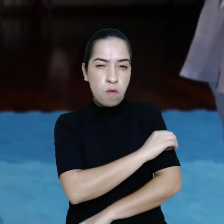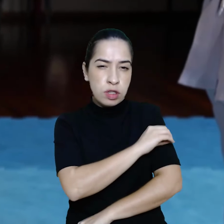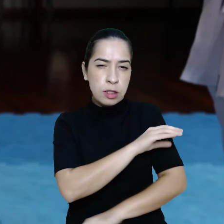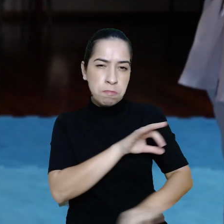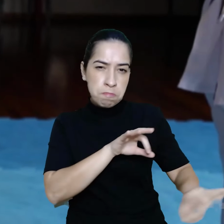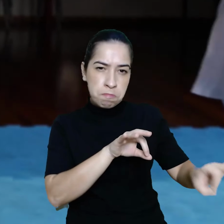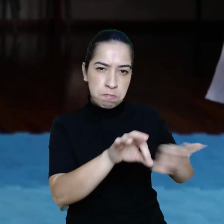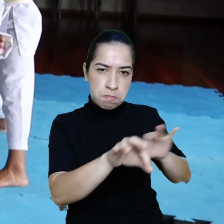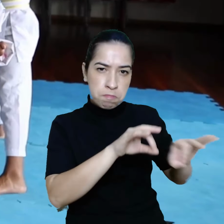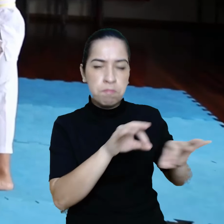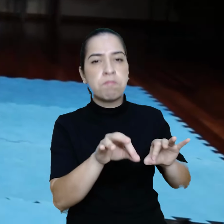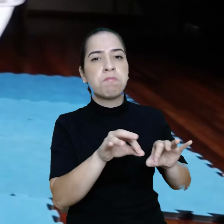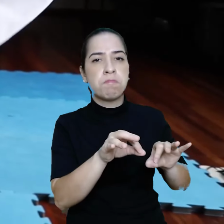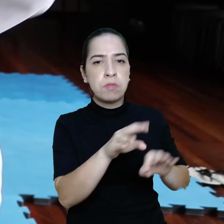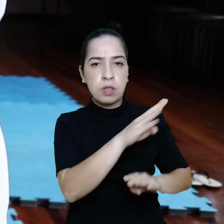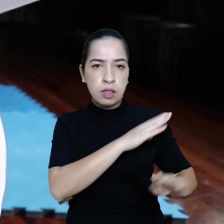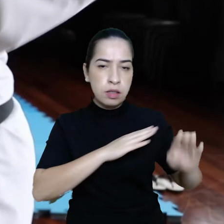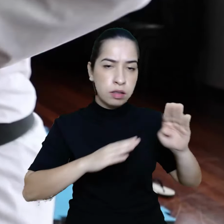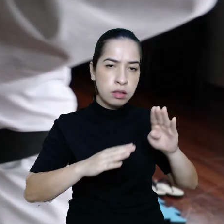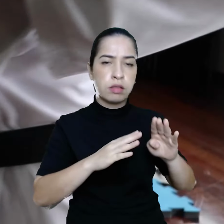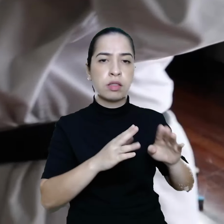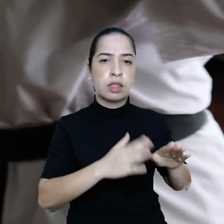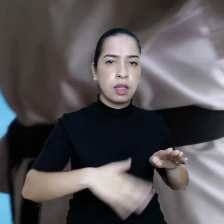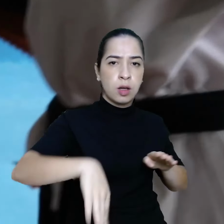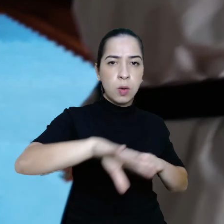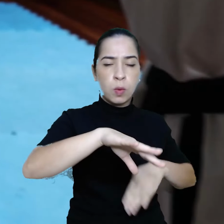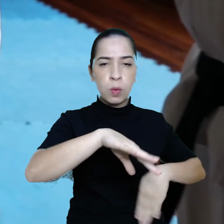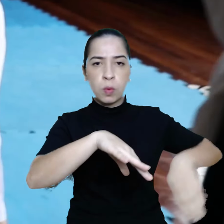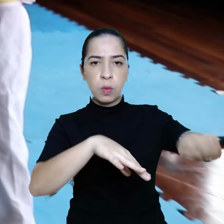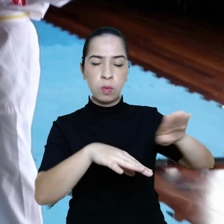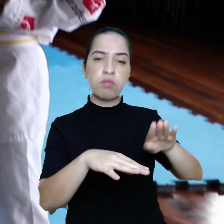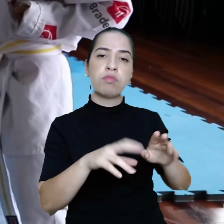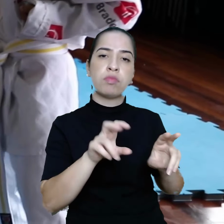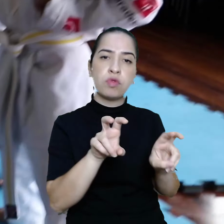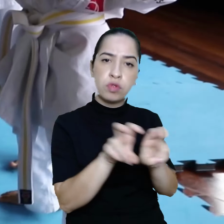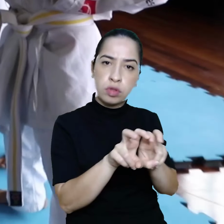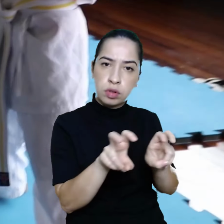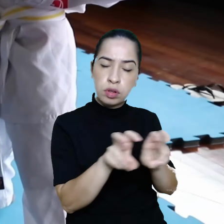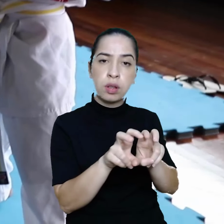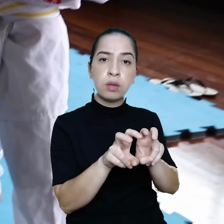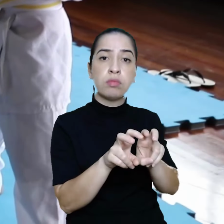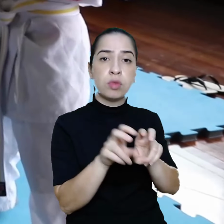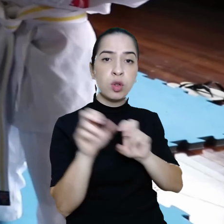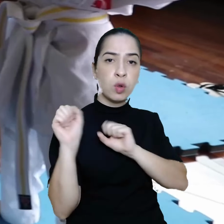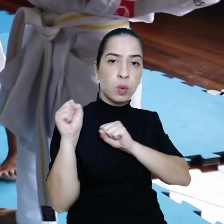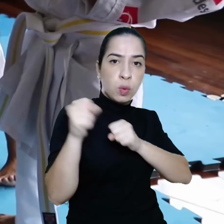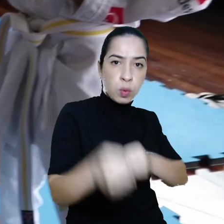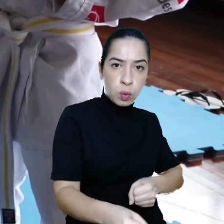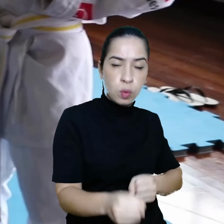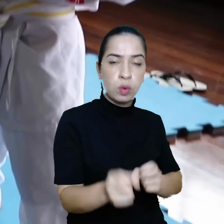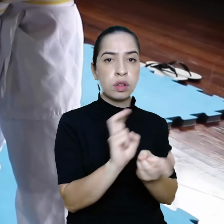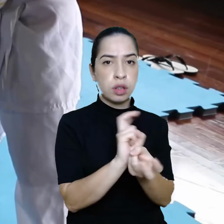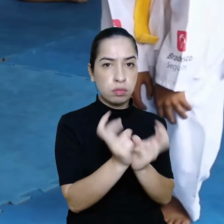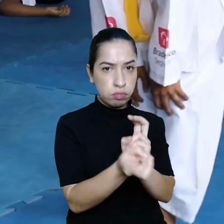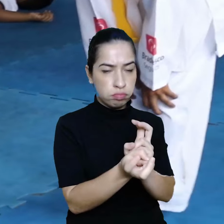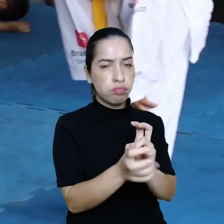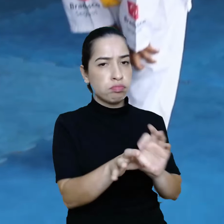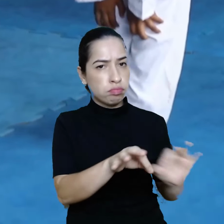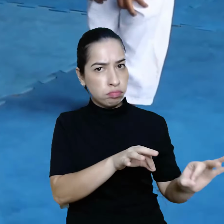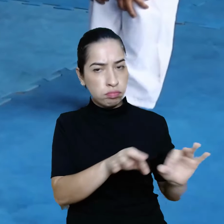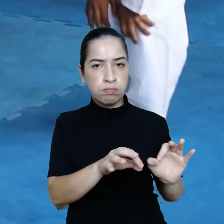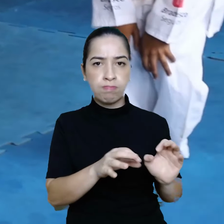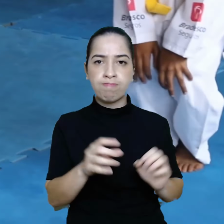Durante esse tempo, o IOCA tem disponibilizado oficinas de karatê, taekwondo, futsal, judô e capoeira, tendo como